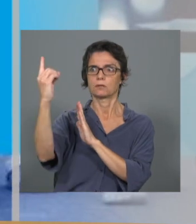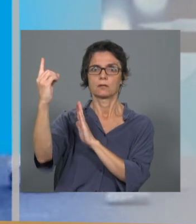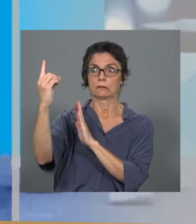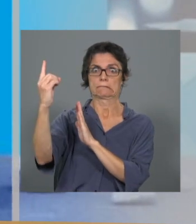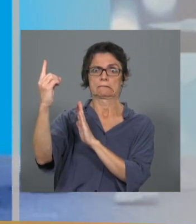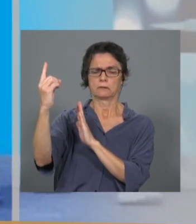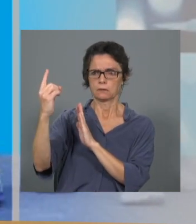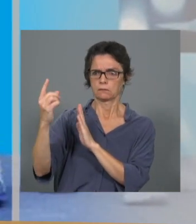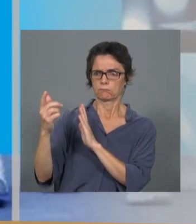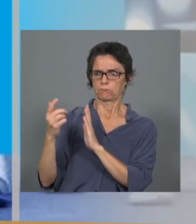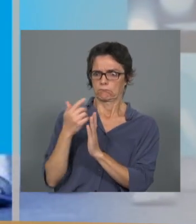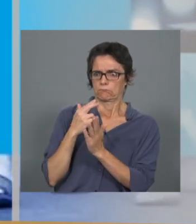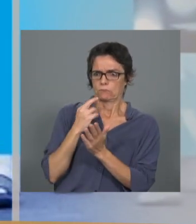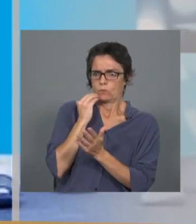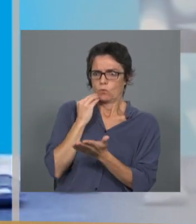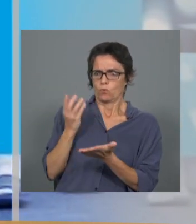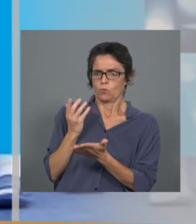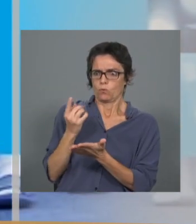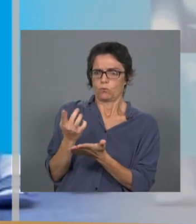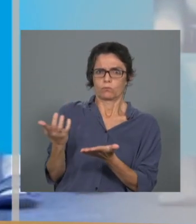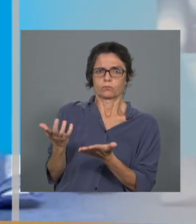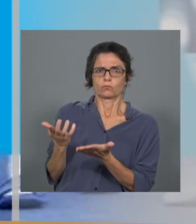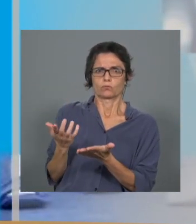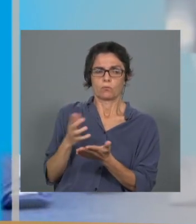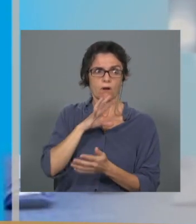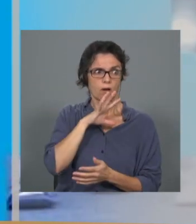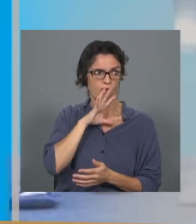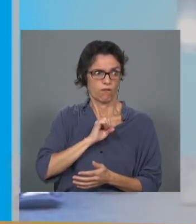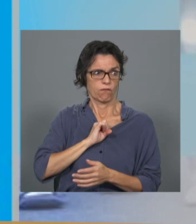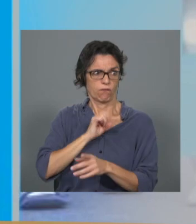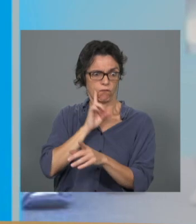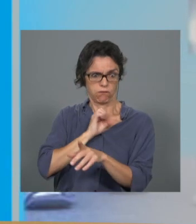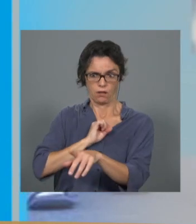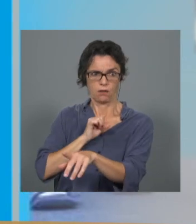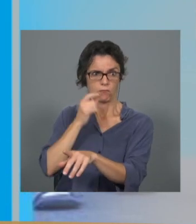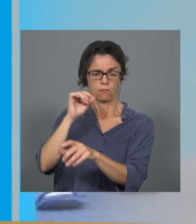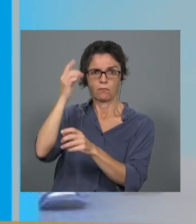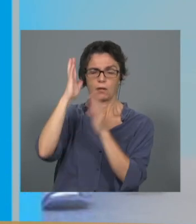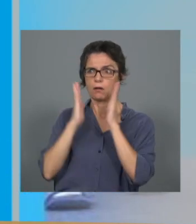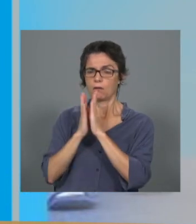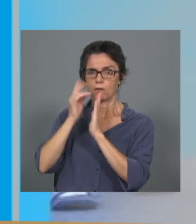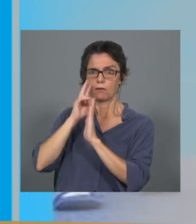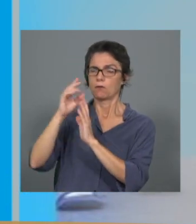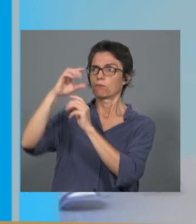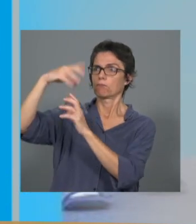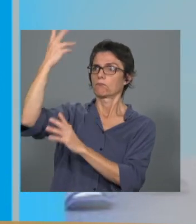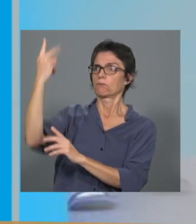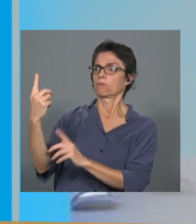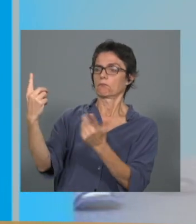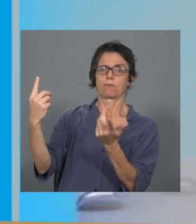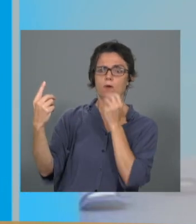a querer acreditar, capacitada, como é que a minha filha pode ser vidente. E é engraçado, isto também nos diz a